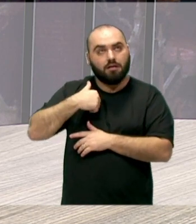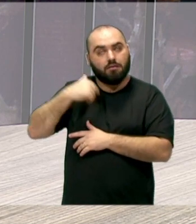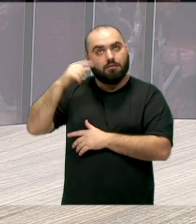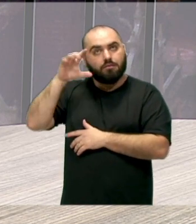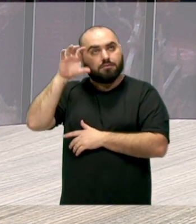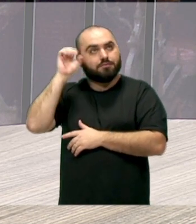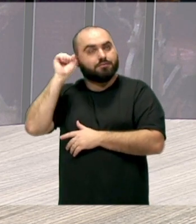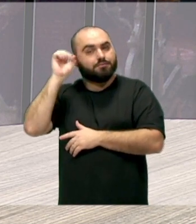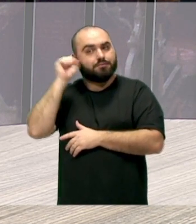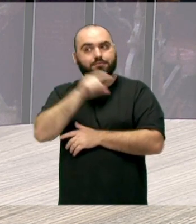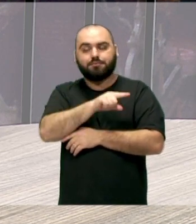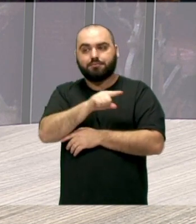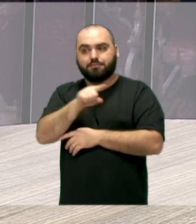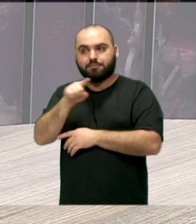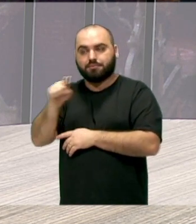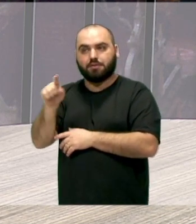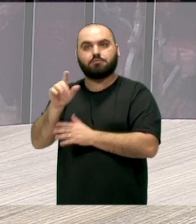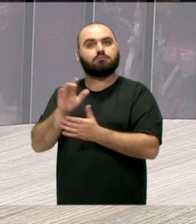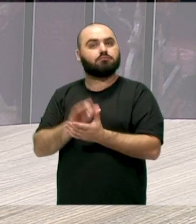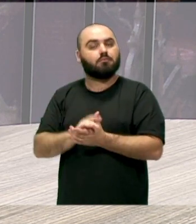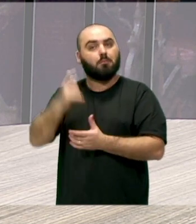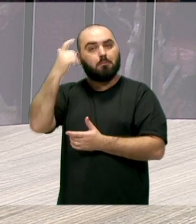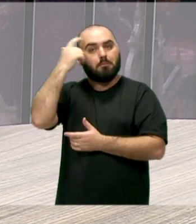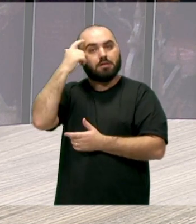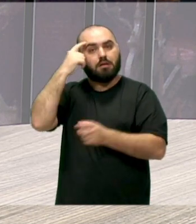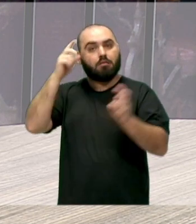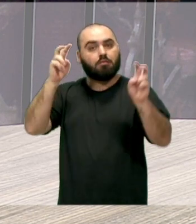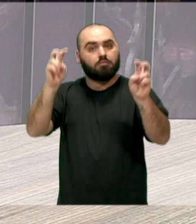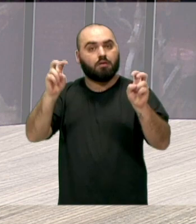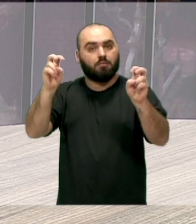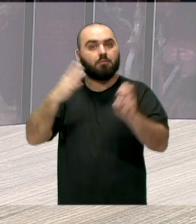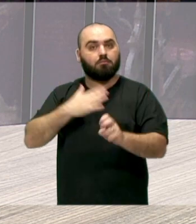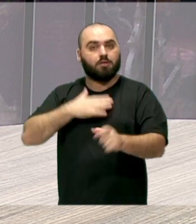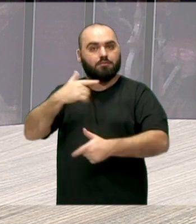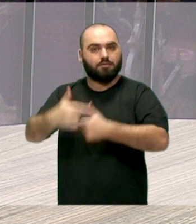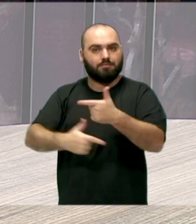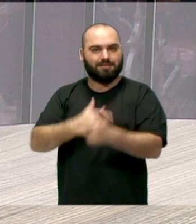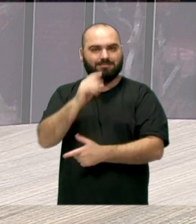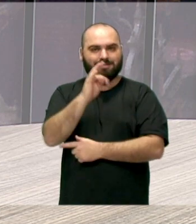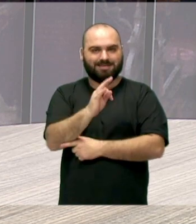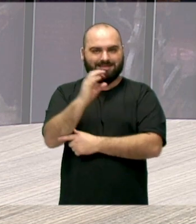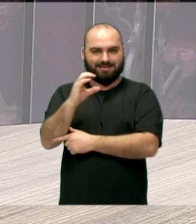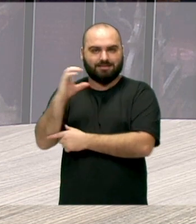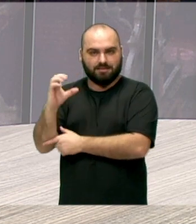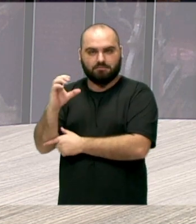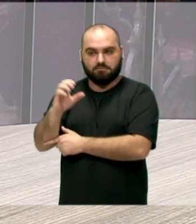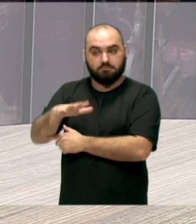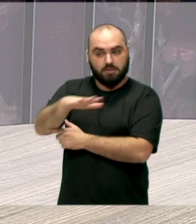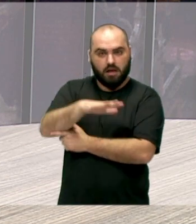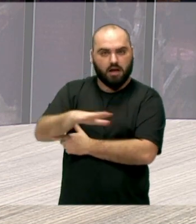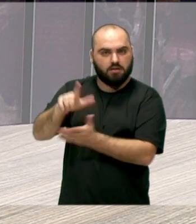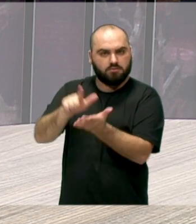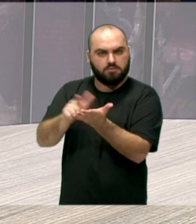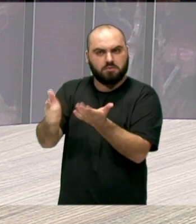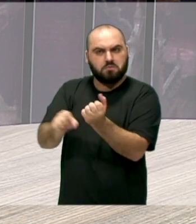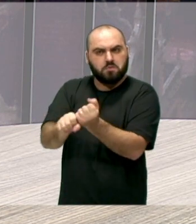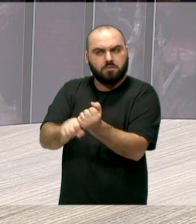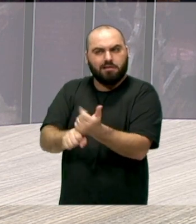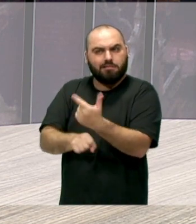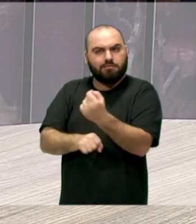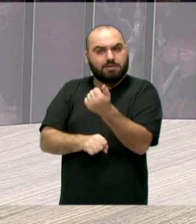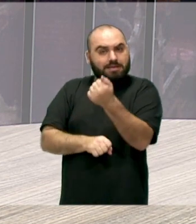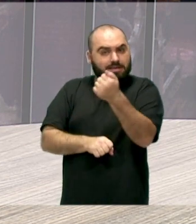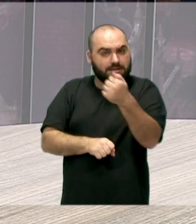quando eu fui pensar num tema para o meu trabalho de conclusão de curso em jornalismo, isso lá em